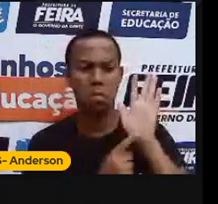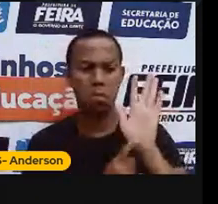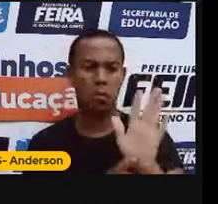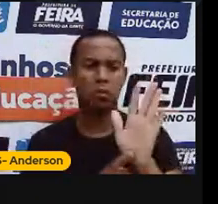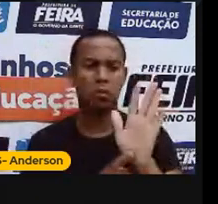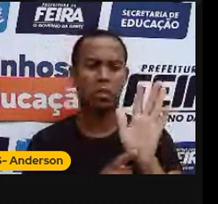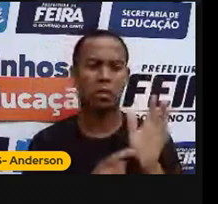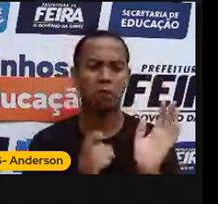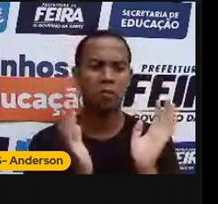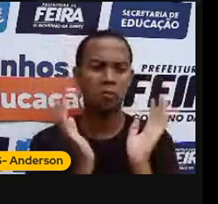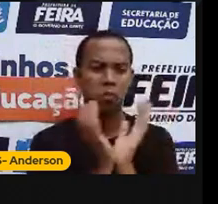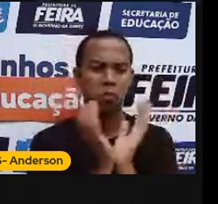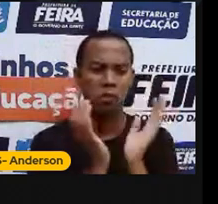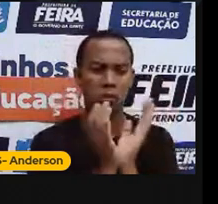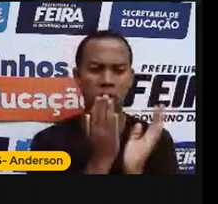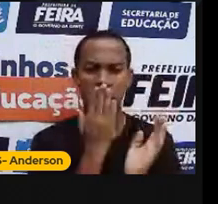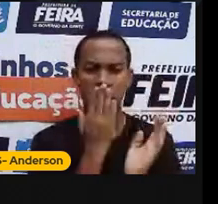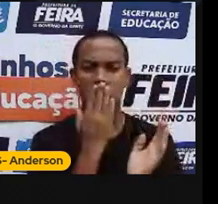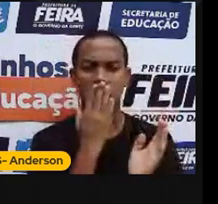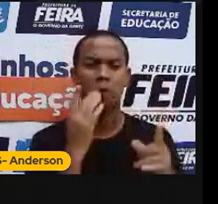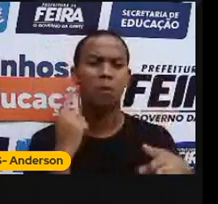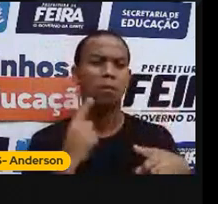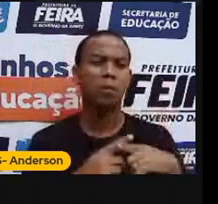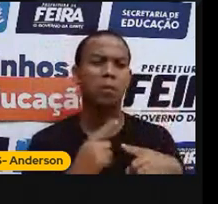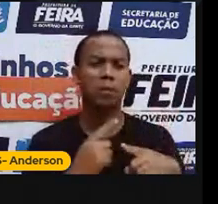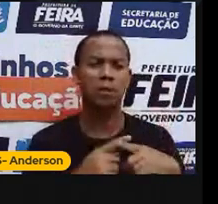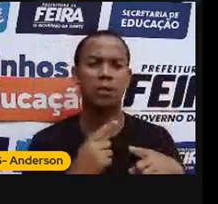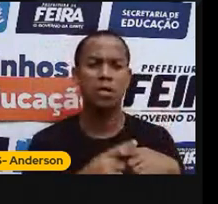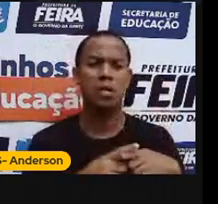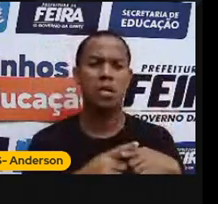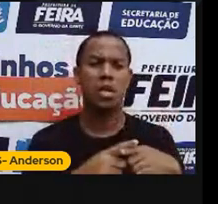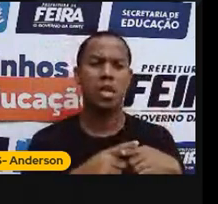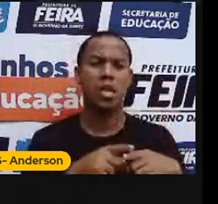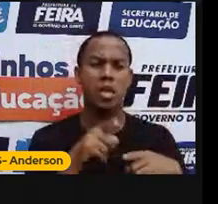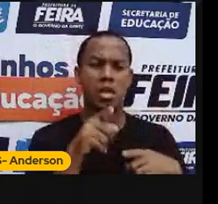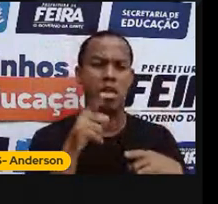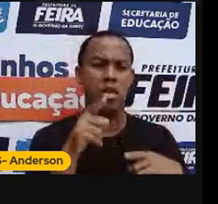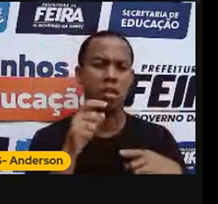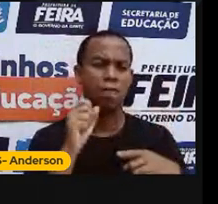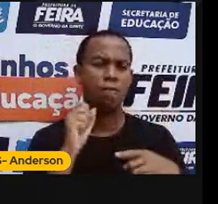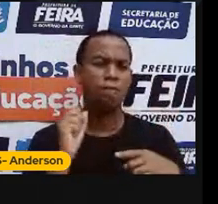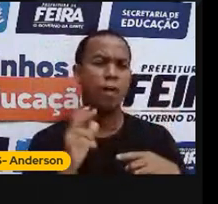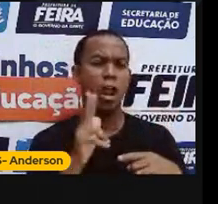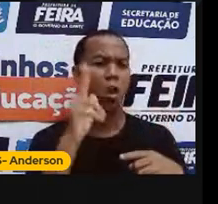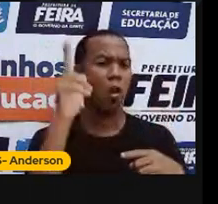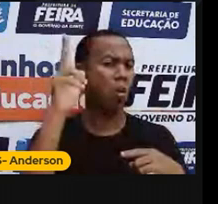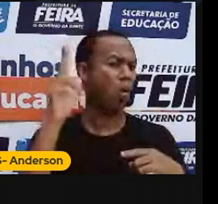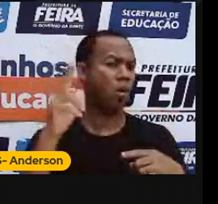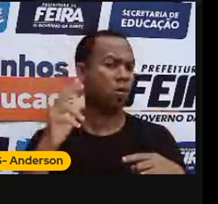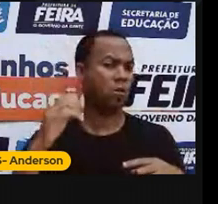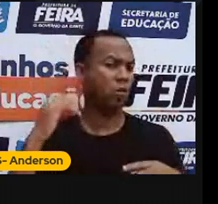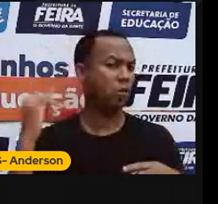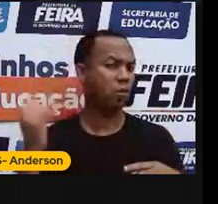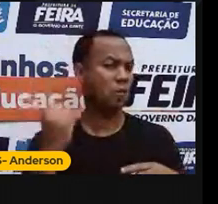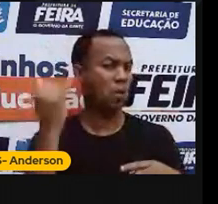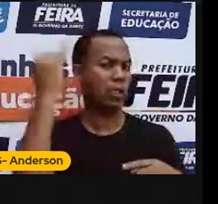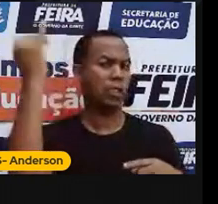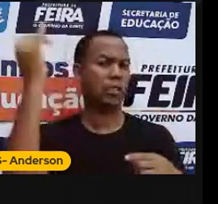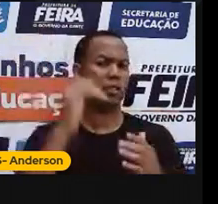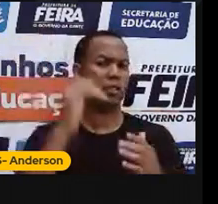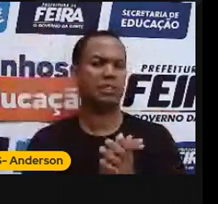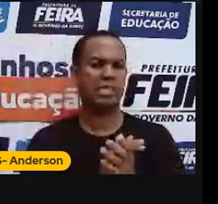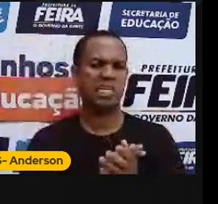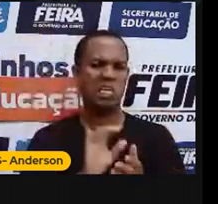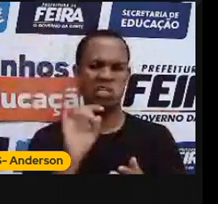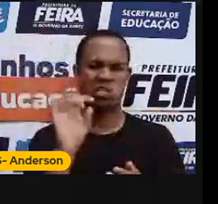né? Isso porque ela não busca apenas um valor estético. Não é só, ah, eu quero ficar bonitinha, vou passar